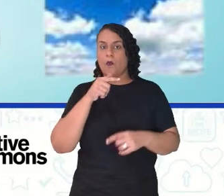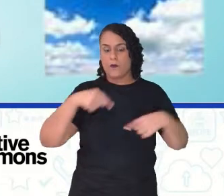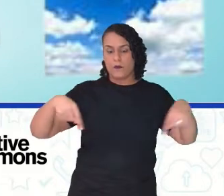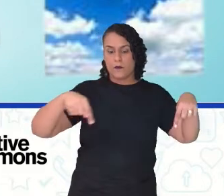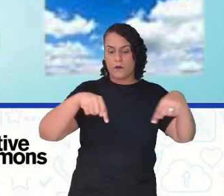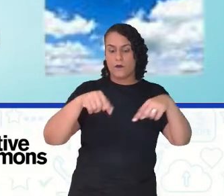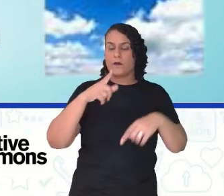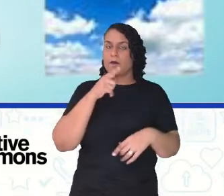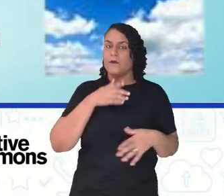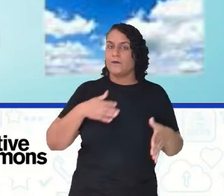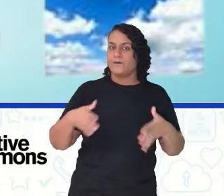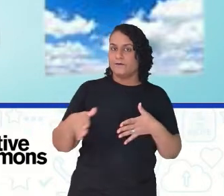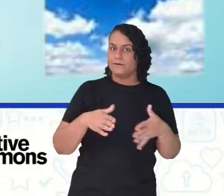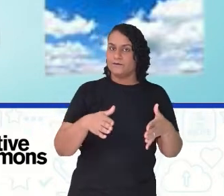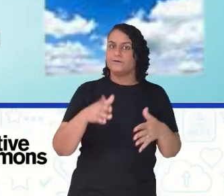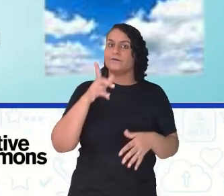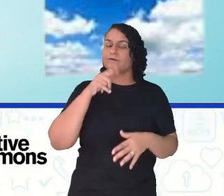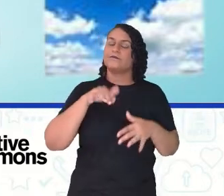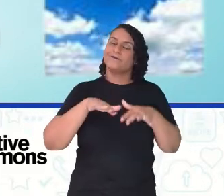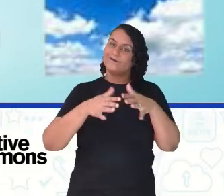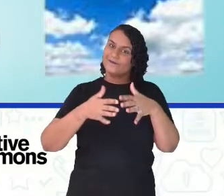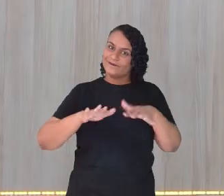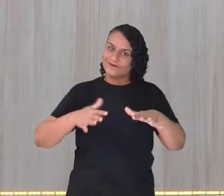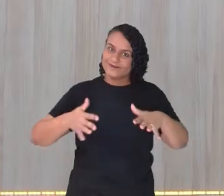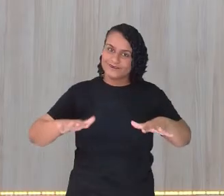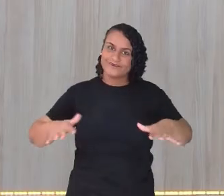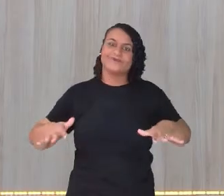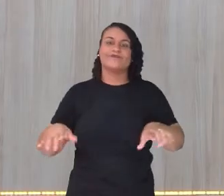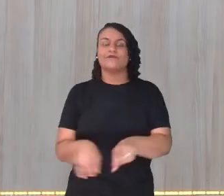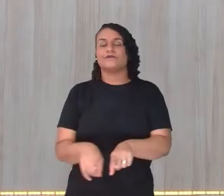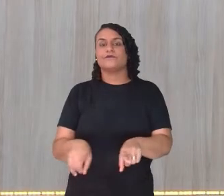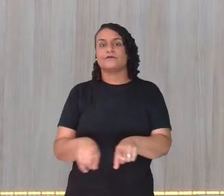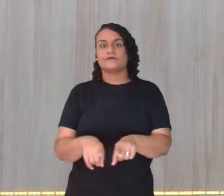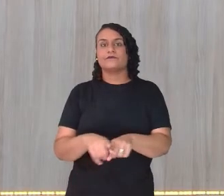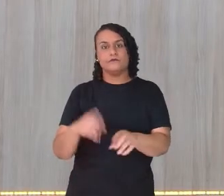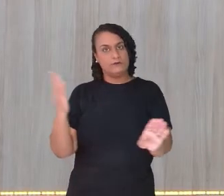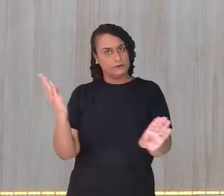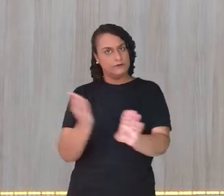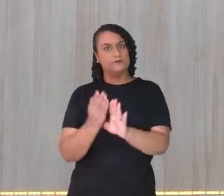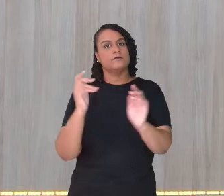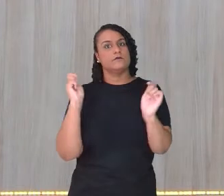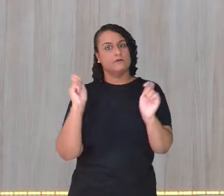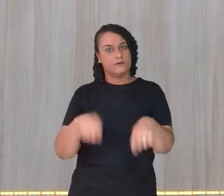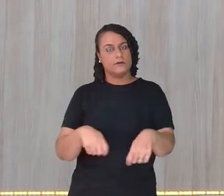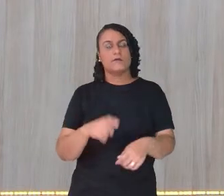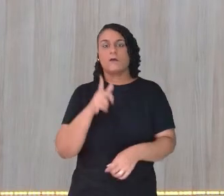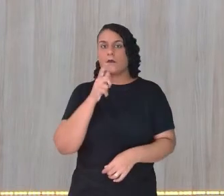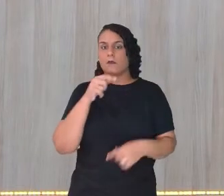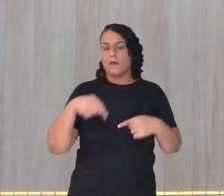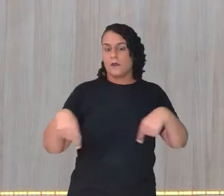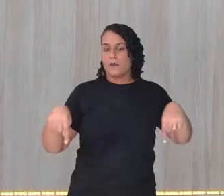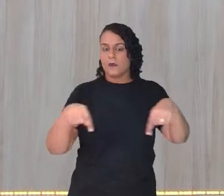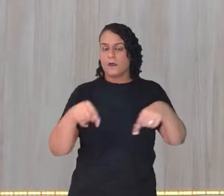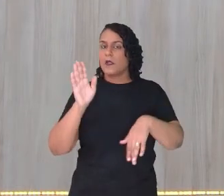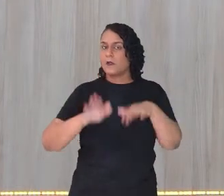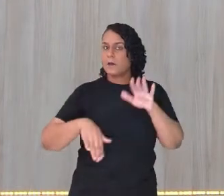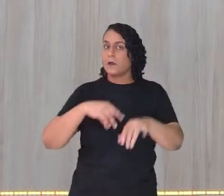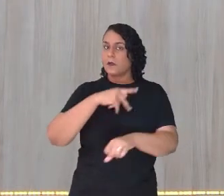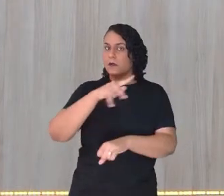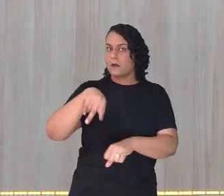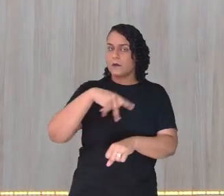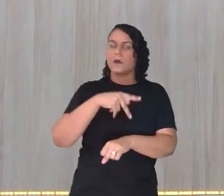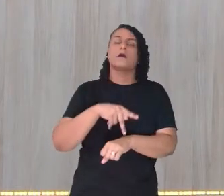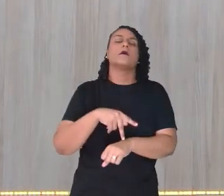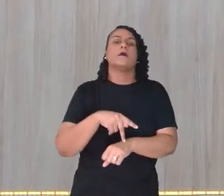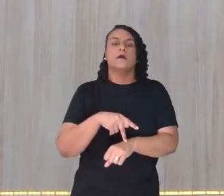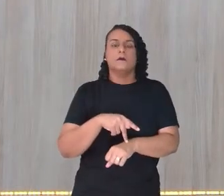lagos, nos rios, né, nos oceanos. A gente pode encontrar também lagos, né, dependendo do país,